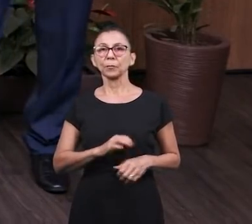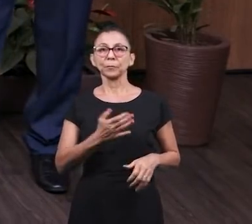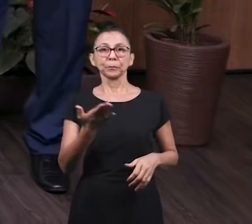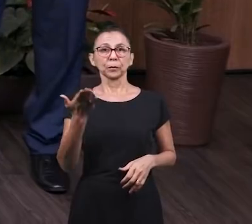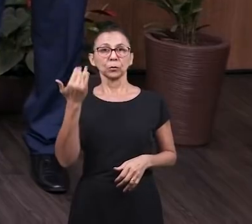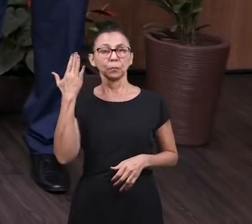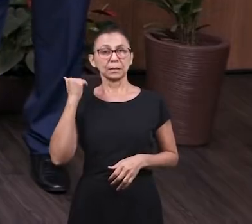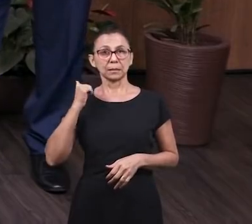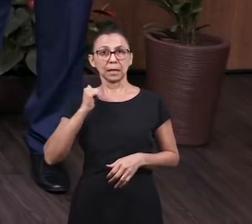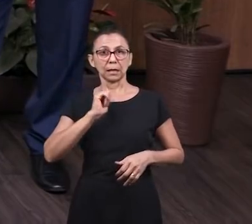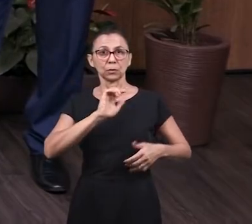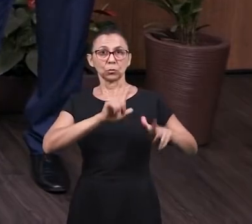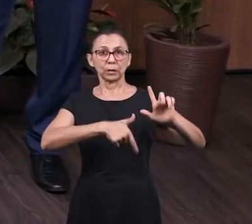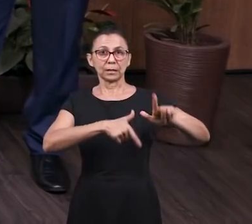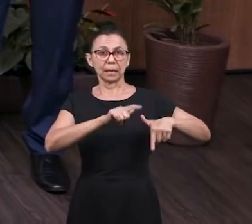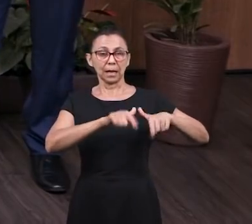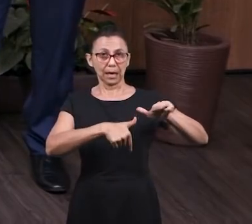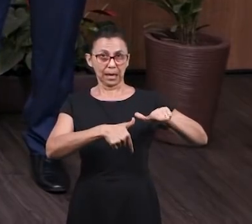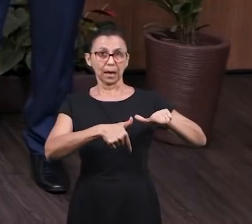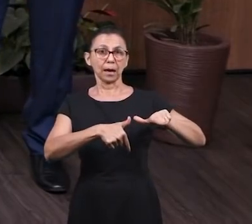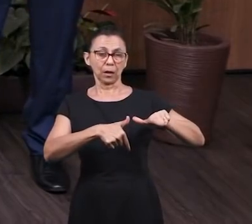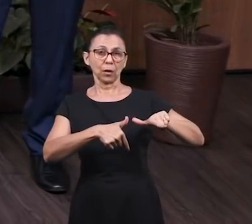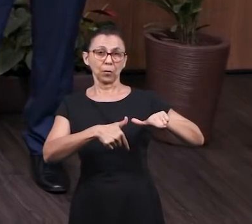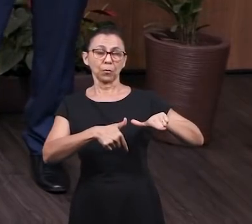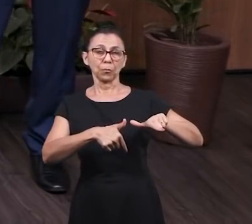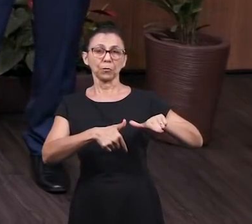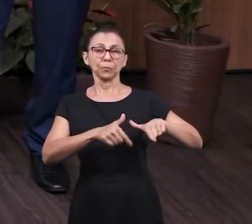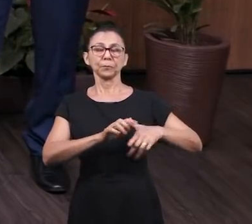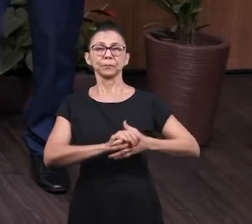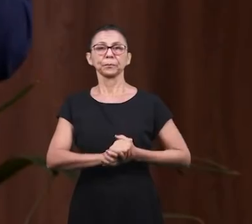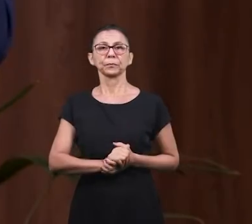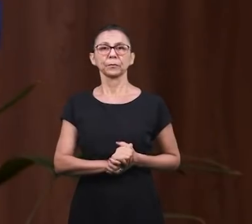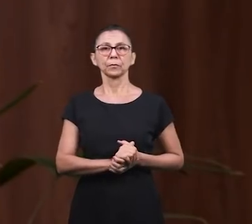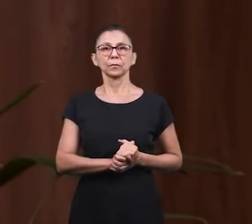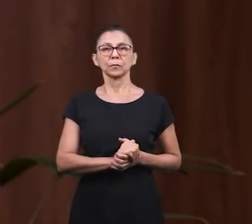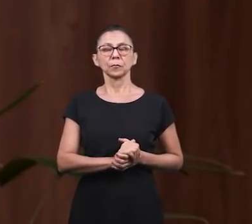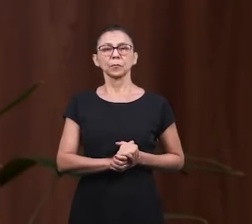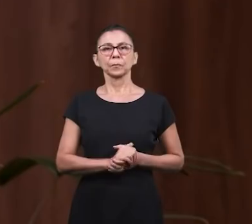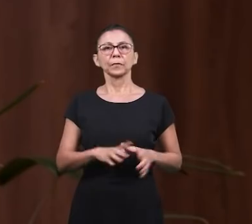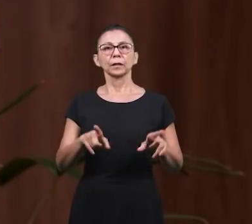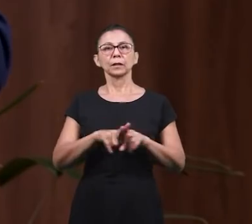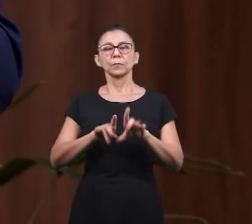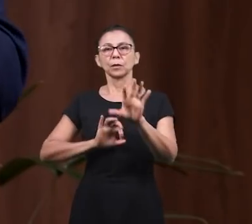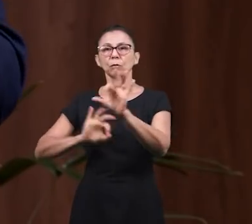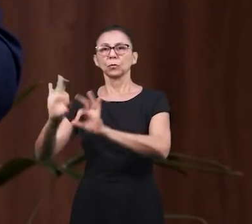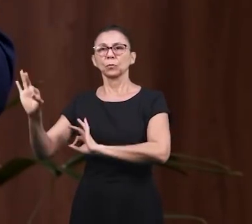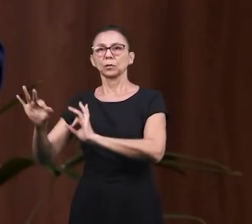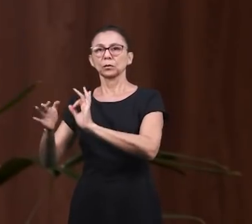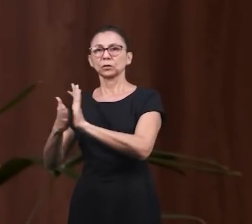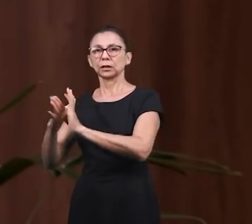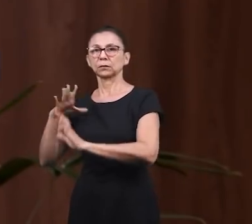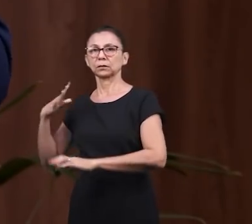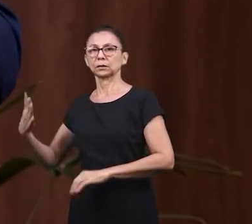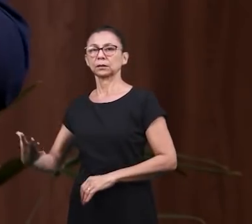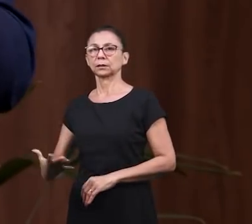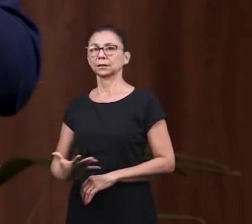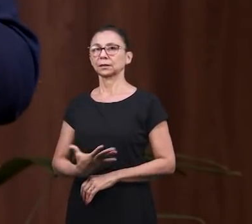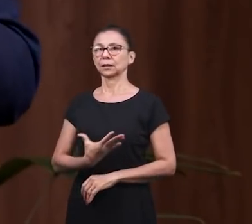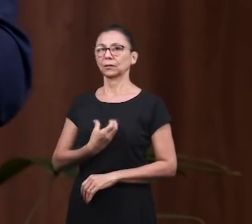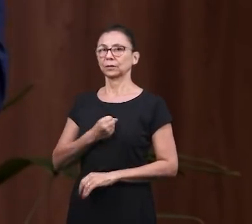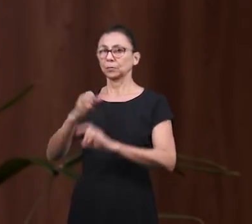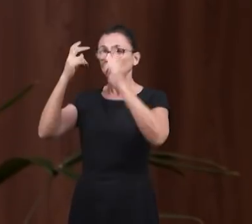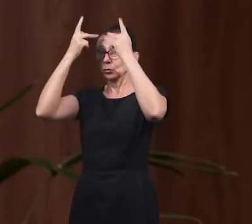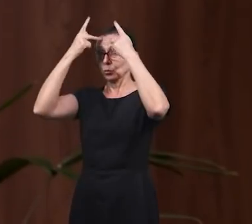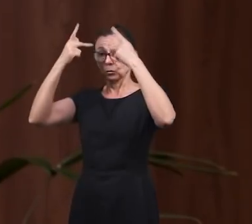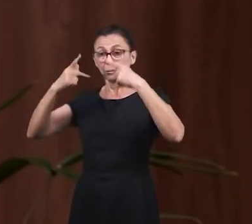Israel no passado e, isso é muito importante, e o projeto de salvação de